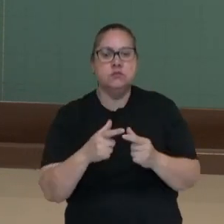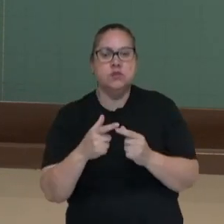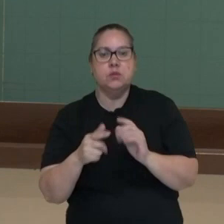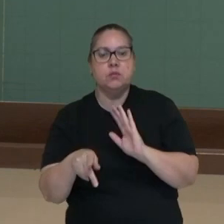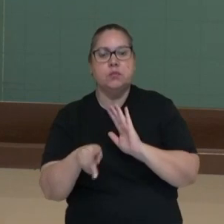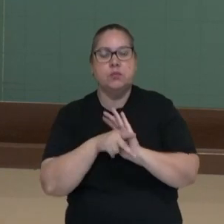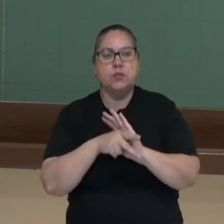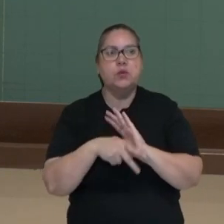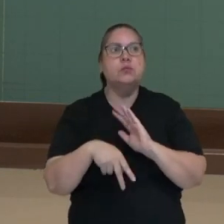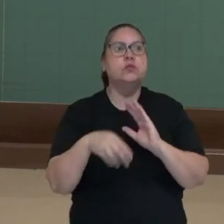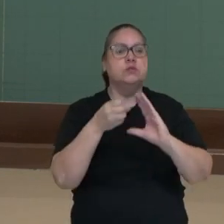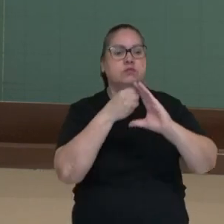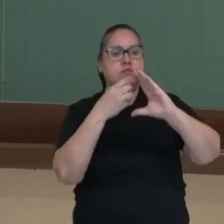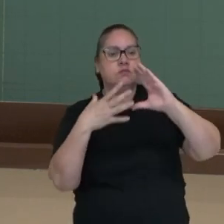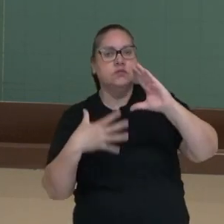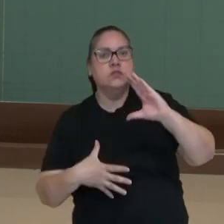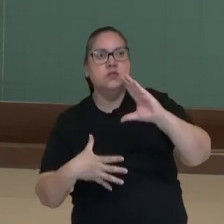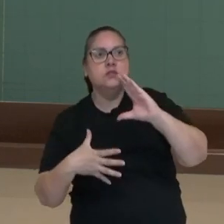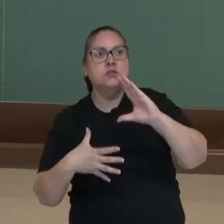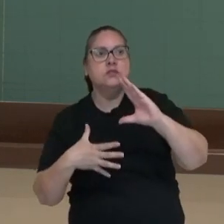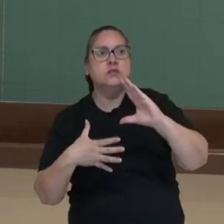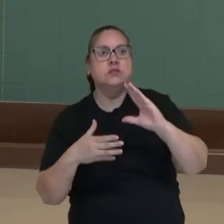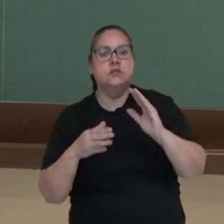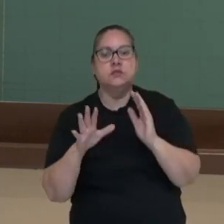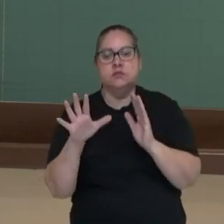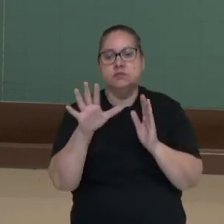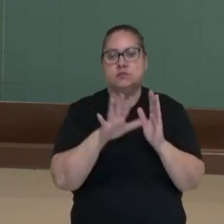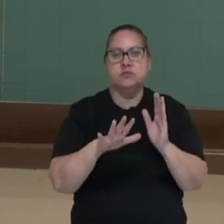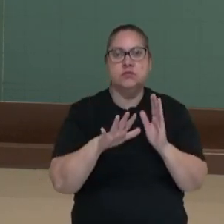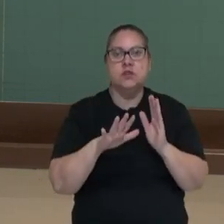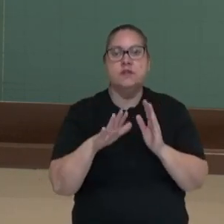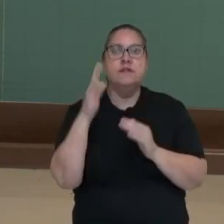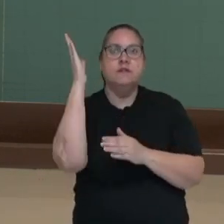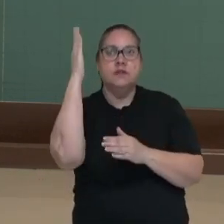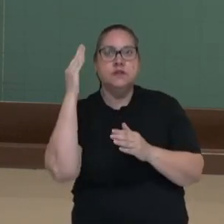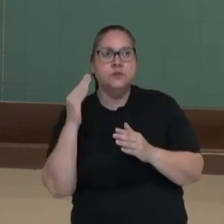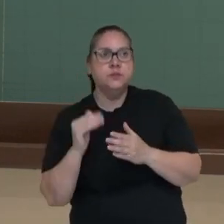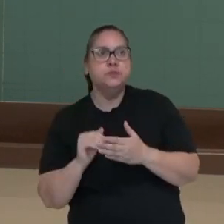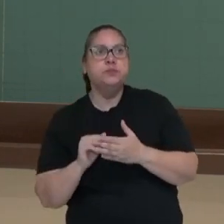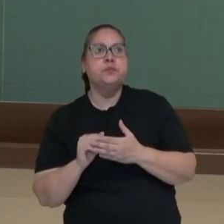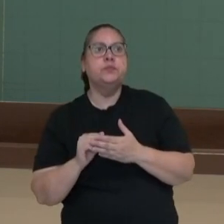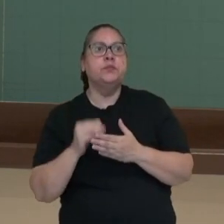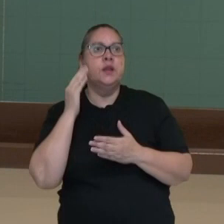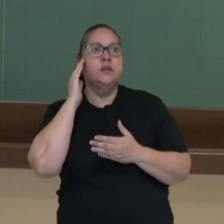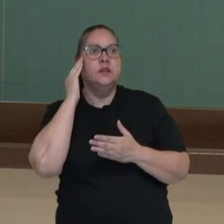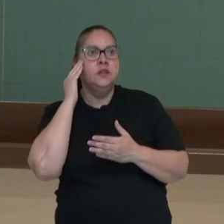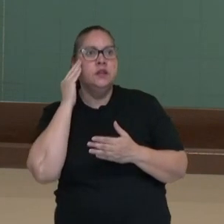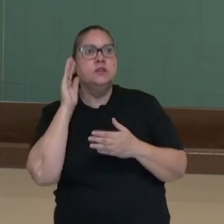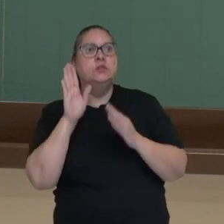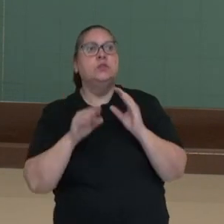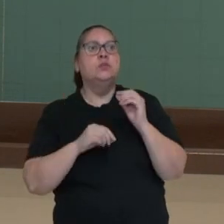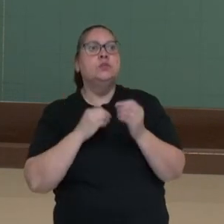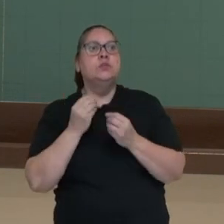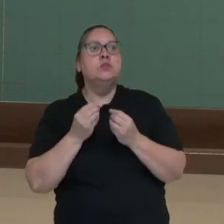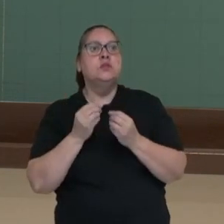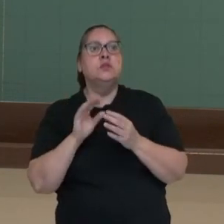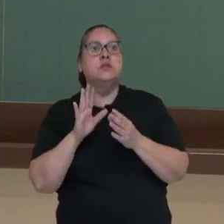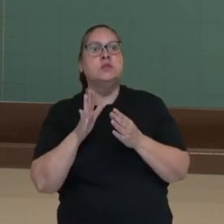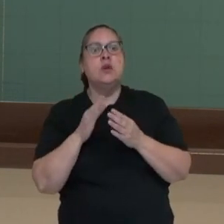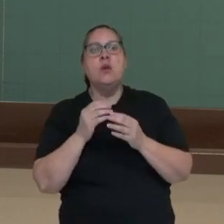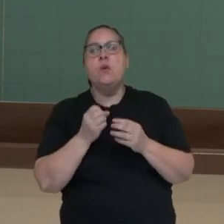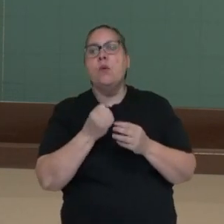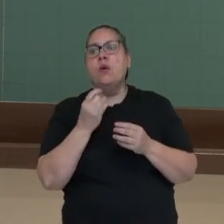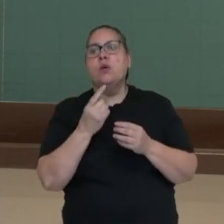características específicas desta porção da terra que nós chamamos de Brasil. Então, para entender tudo isso. E aí, qual